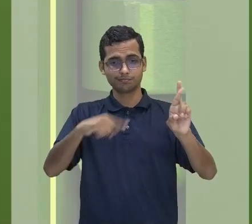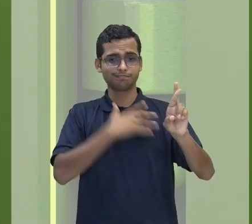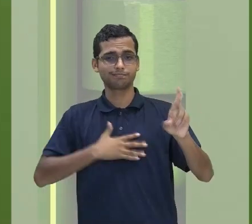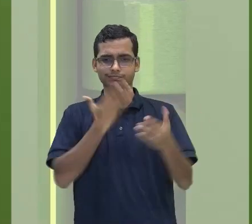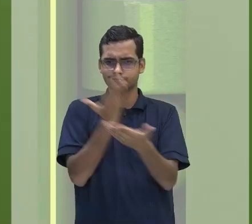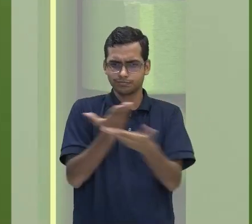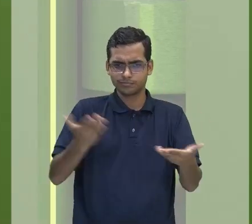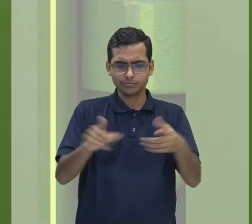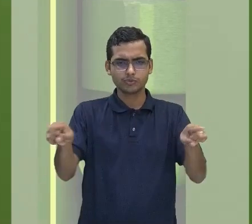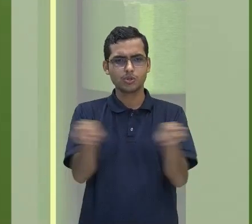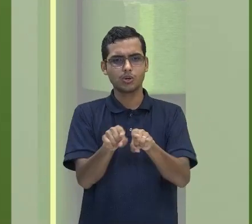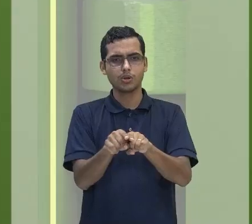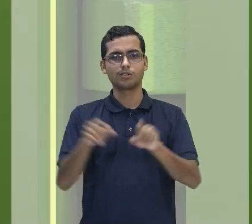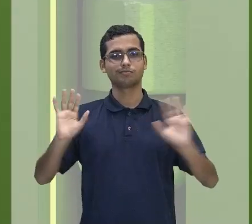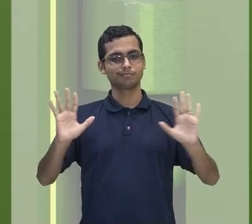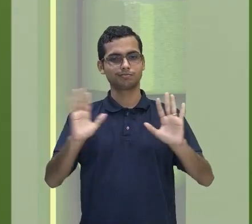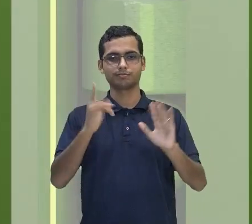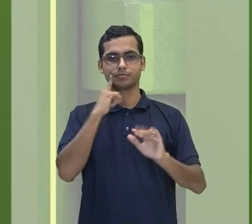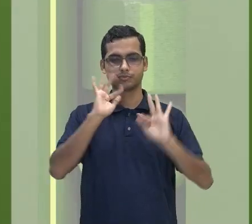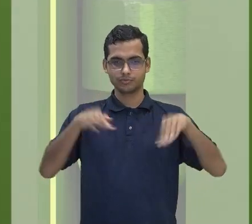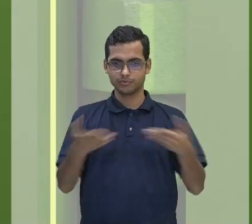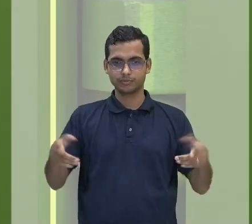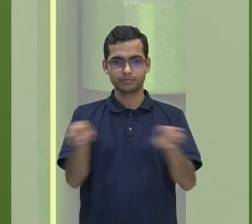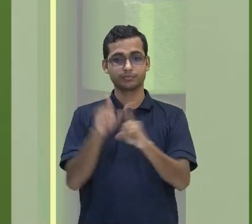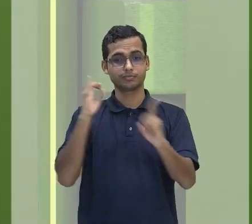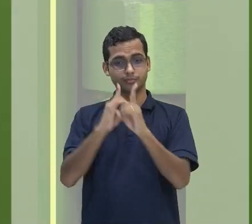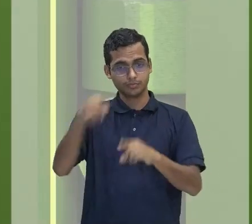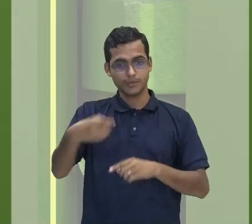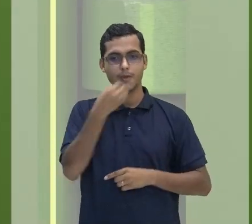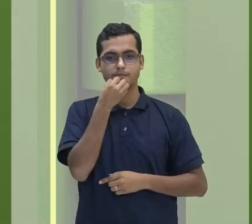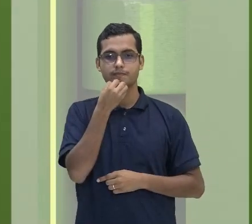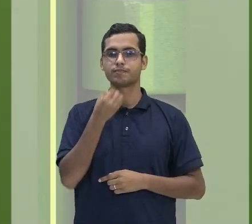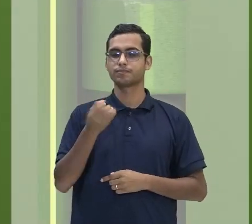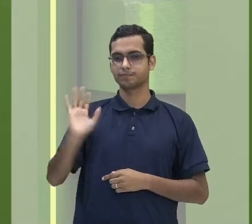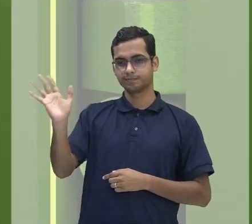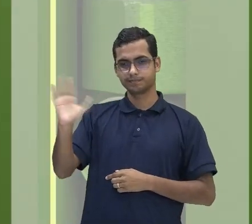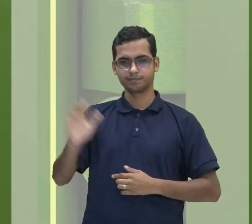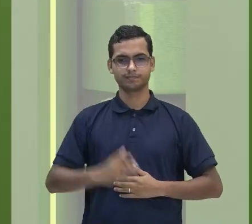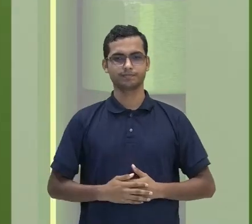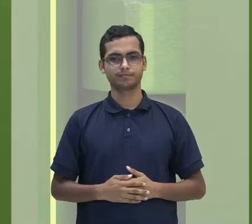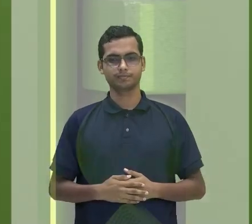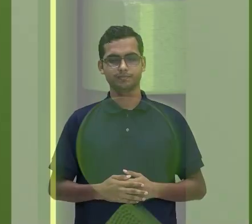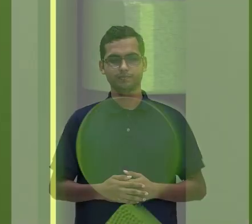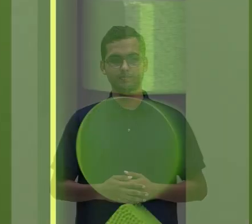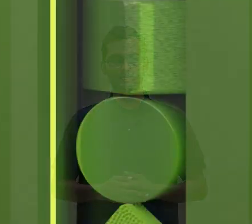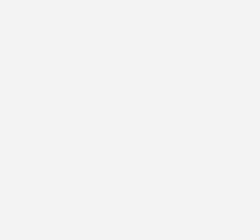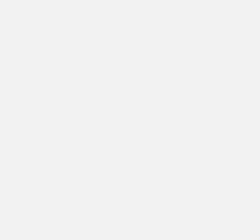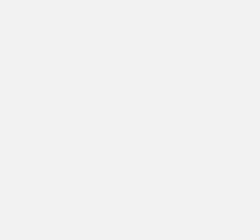gostado. Me despeço de vocês e a gente se encontra aqui em outra oportunidade. Tchau!